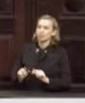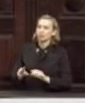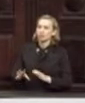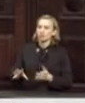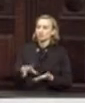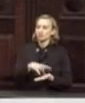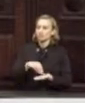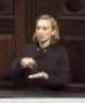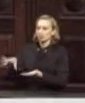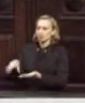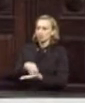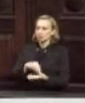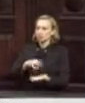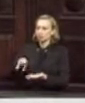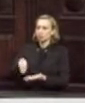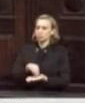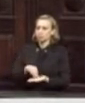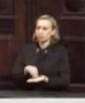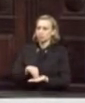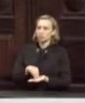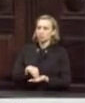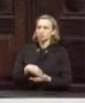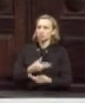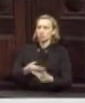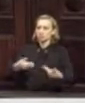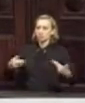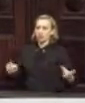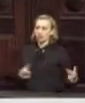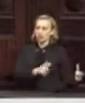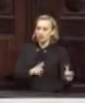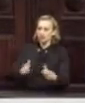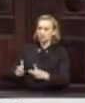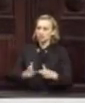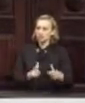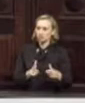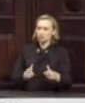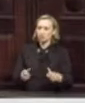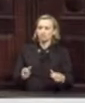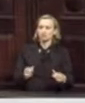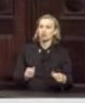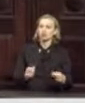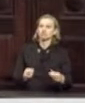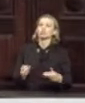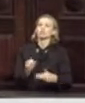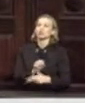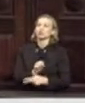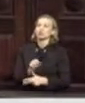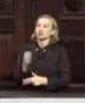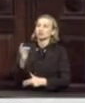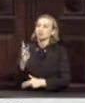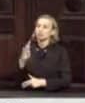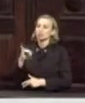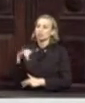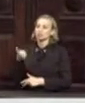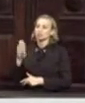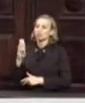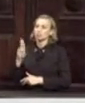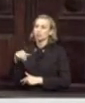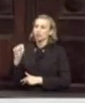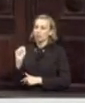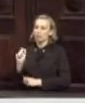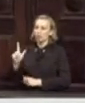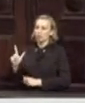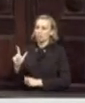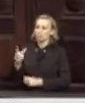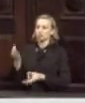às carceragens existentes nas diversas instalações do Tribunal de Justiça. Ora, sabemos nós